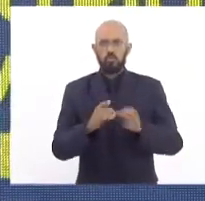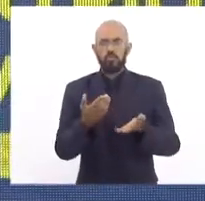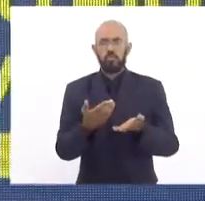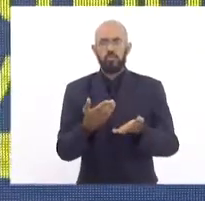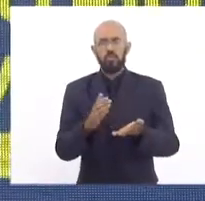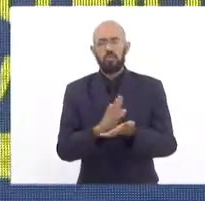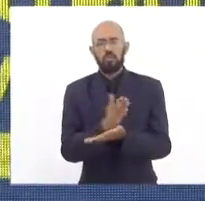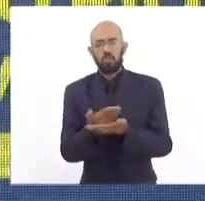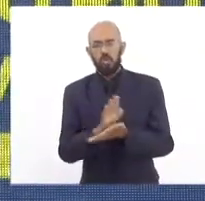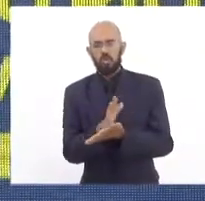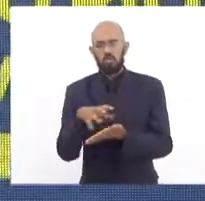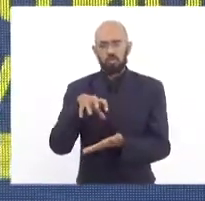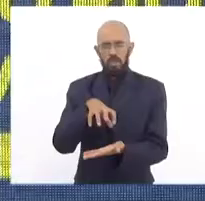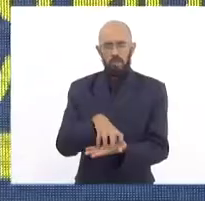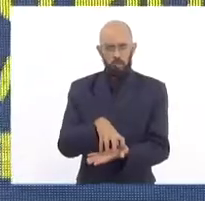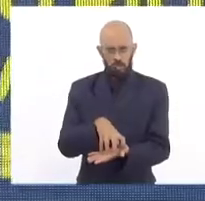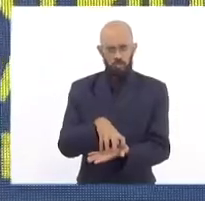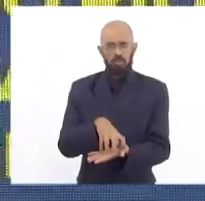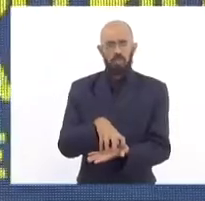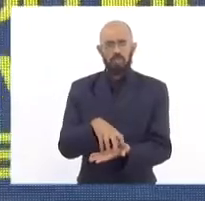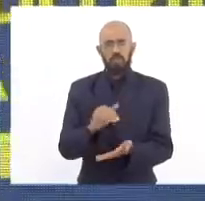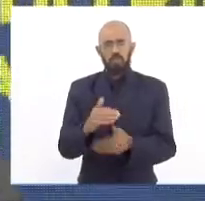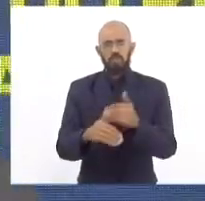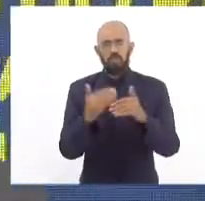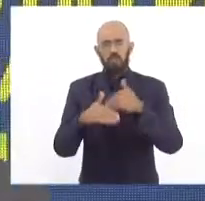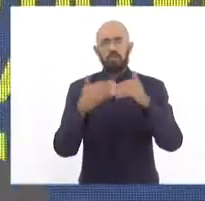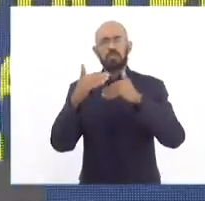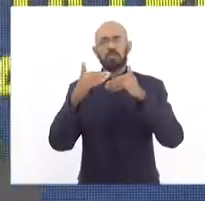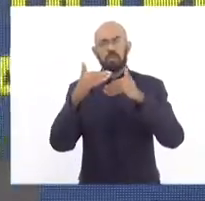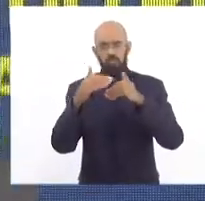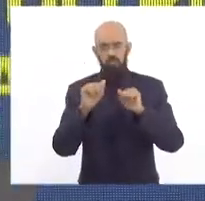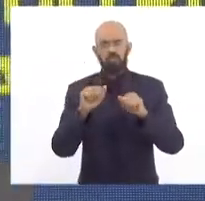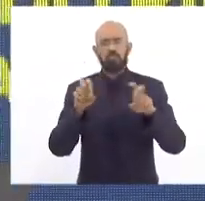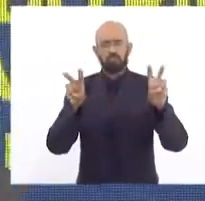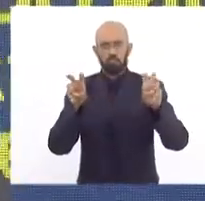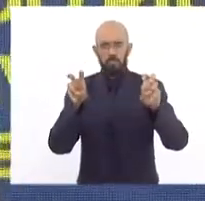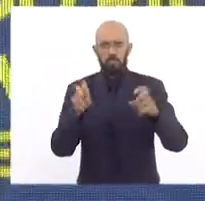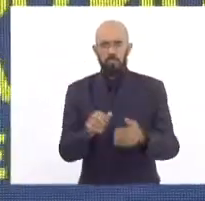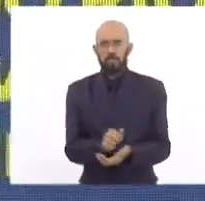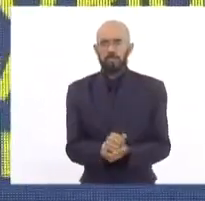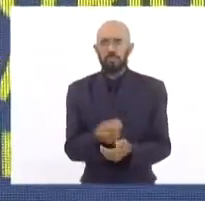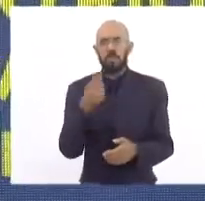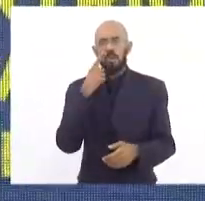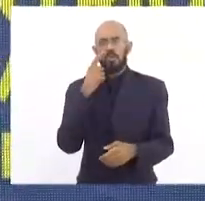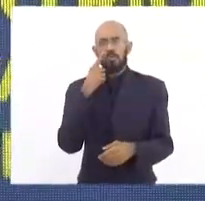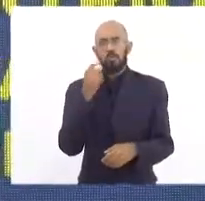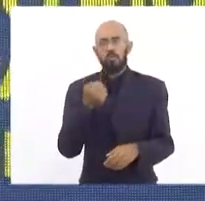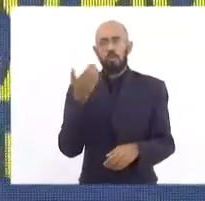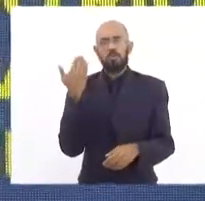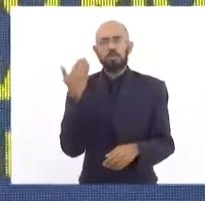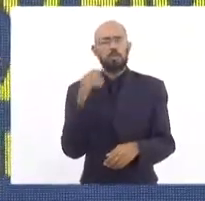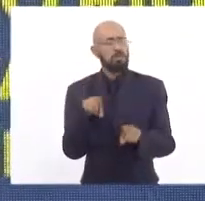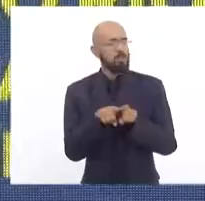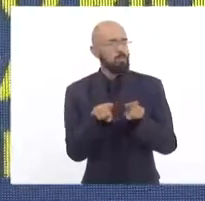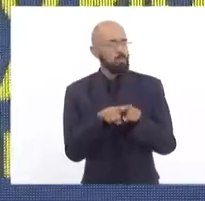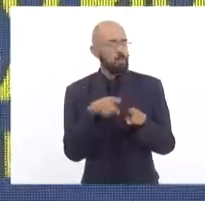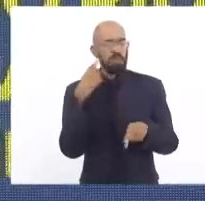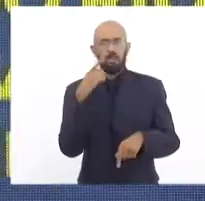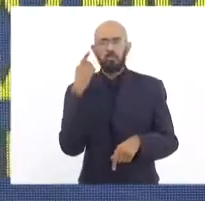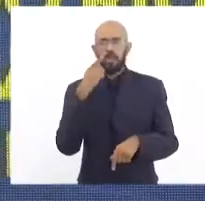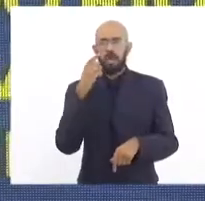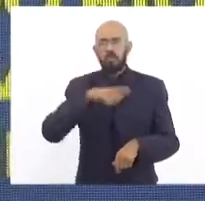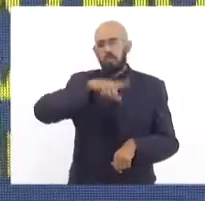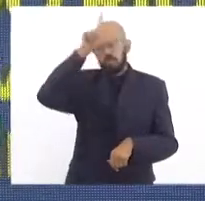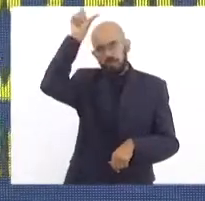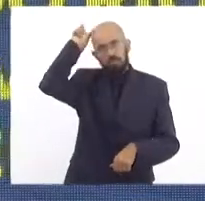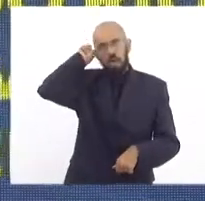setores, governador. Nós avançamos muito nesse tema. Eu vi ali há pouco o Luiz Paulo, deputado Luiz.